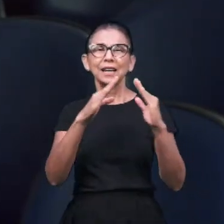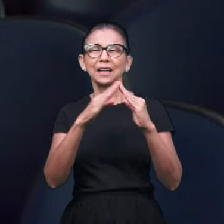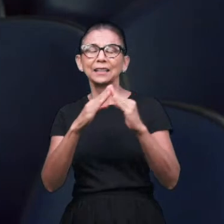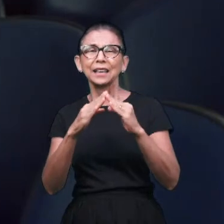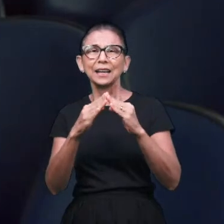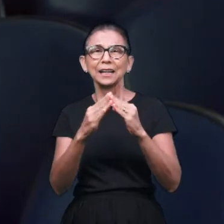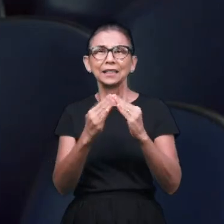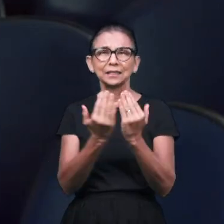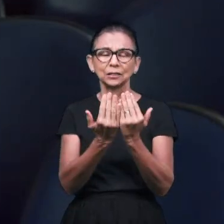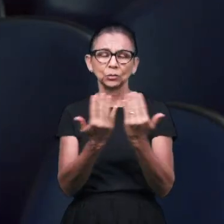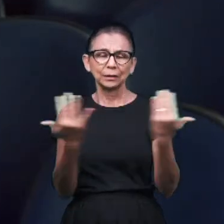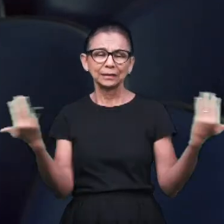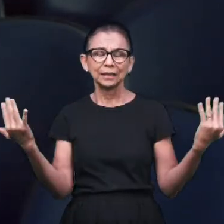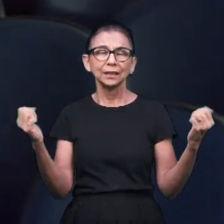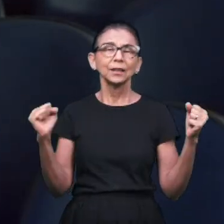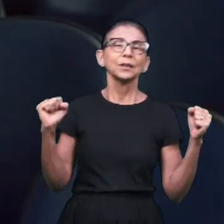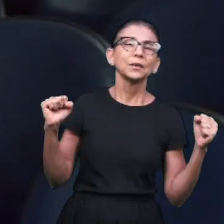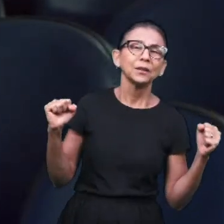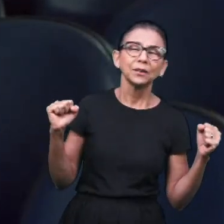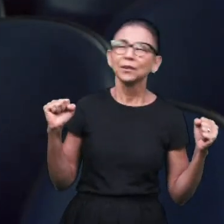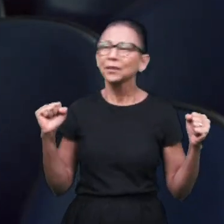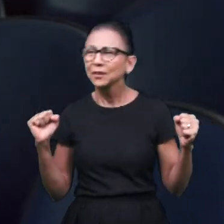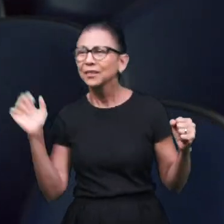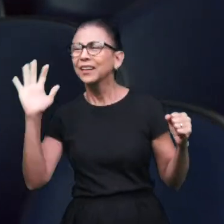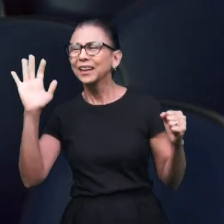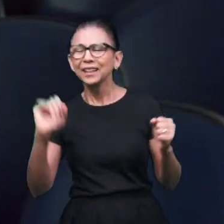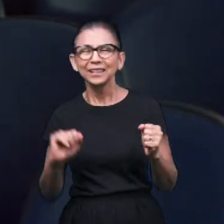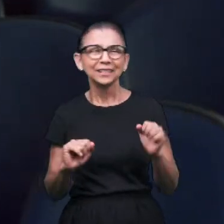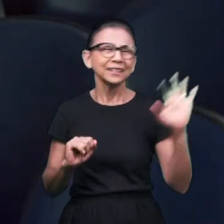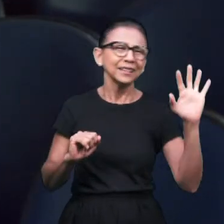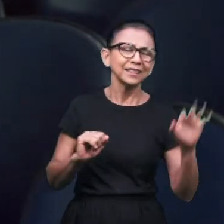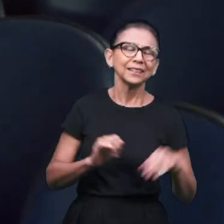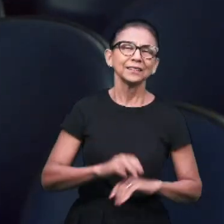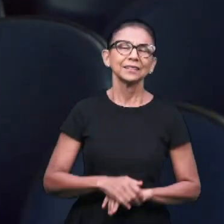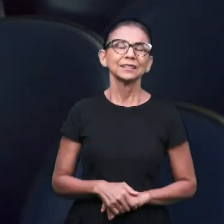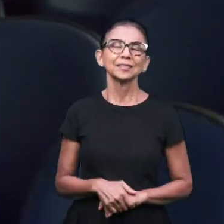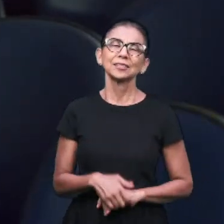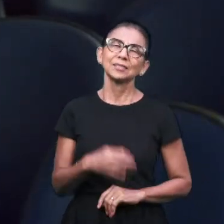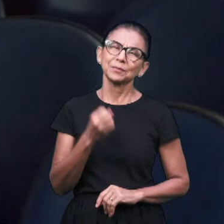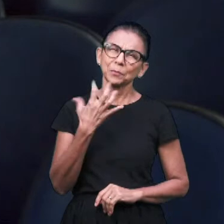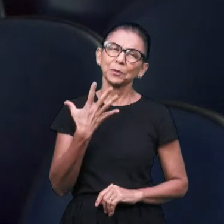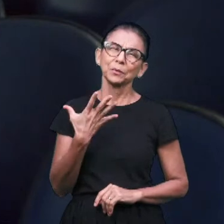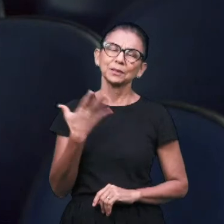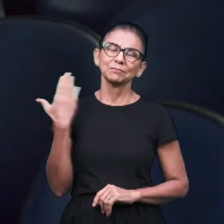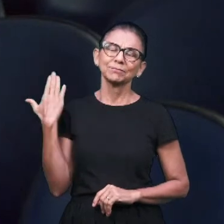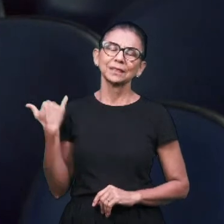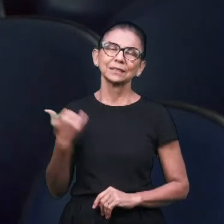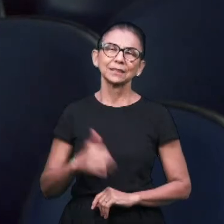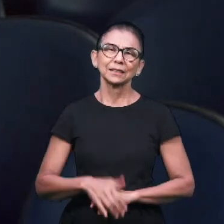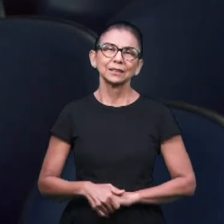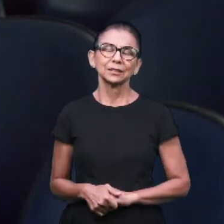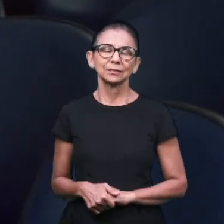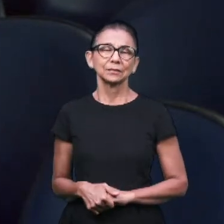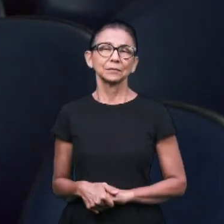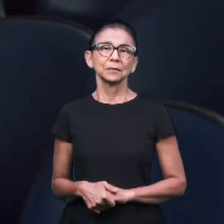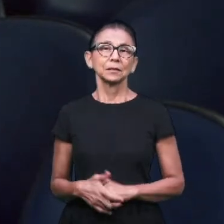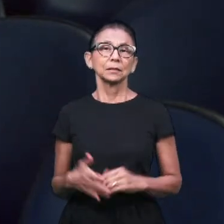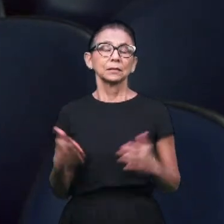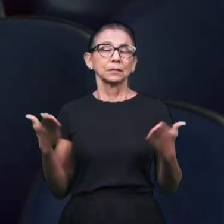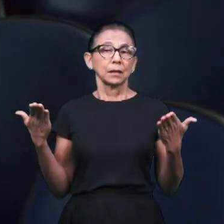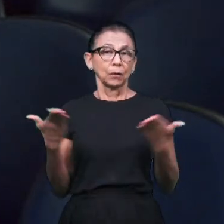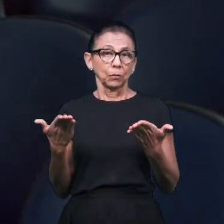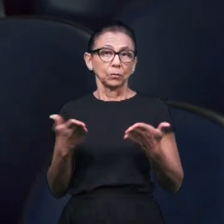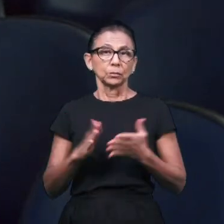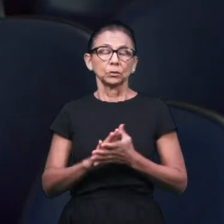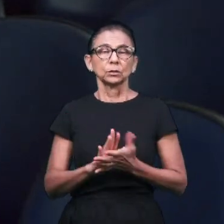como essa ruptura, né? Então hoje nós vivemos esse momento muito delicado, mas a verdade é o seguinte: o servo de Deus, a família